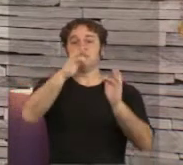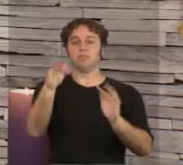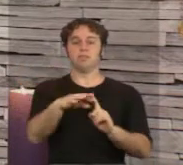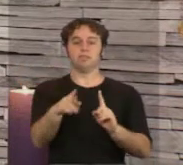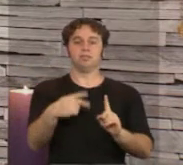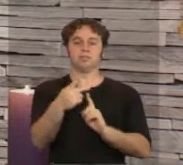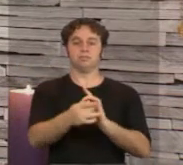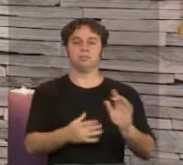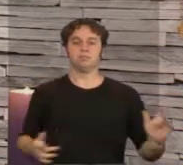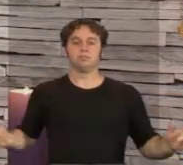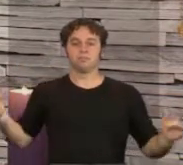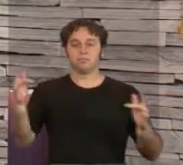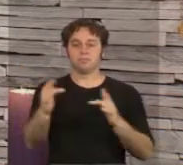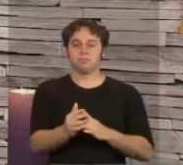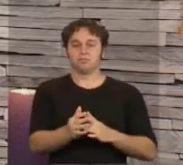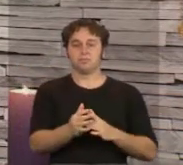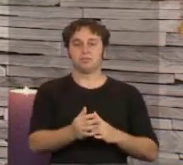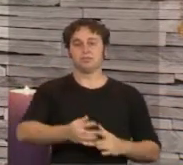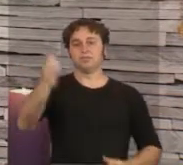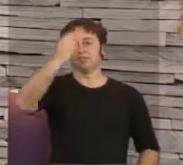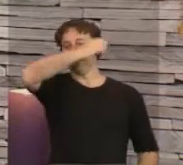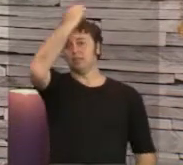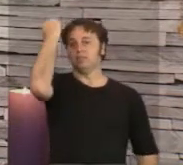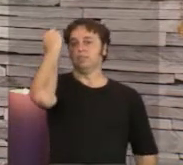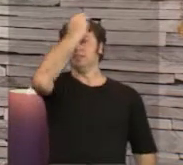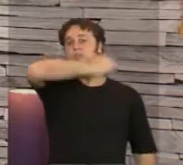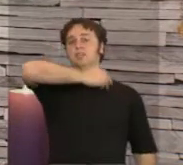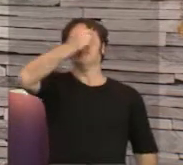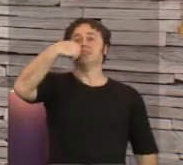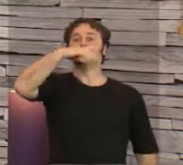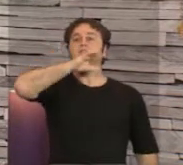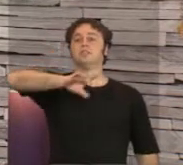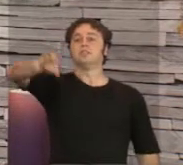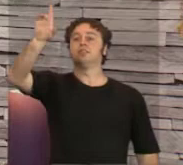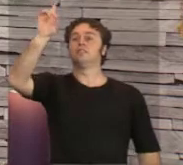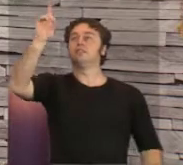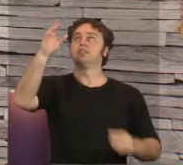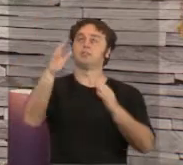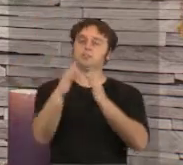Bendita sois vós entre as mulheres e bendito é o fruto do vosso ventre, Jesus.